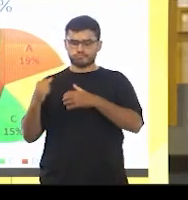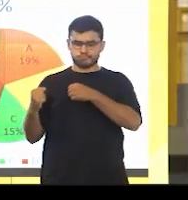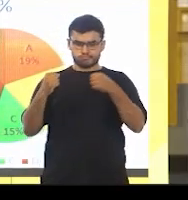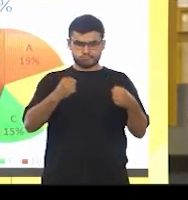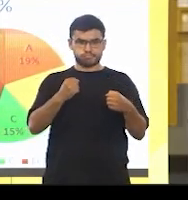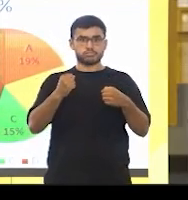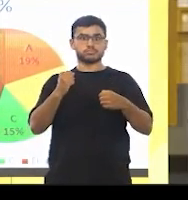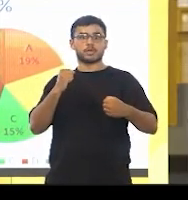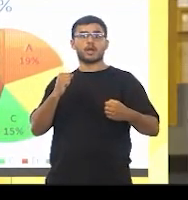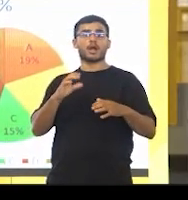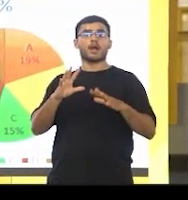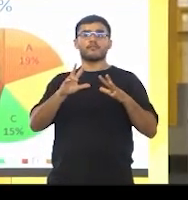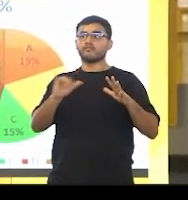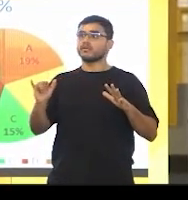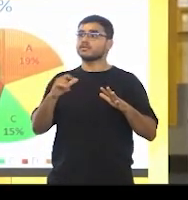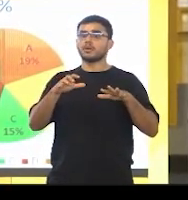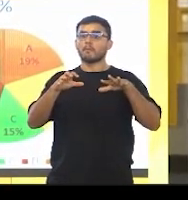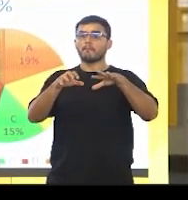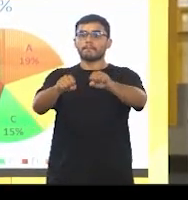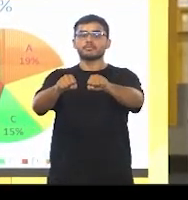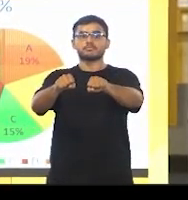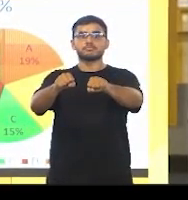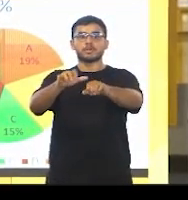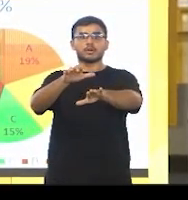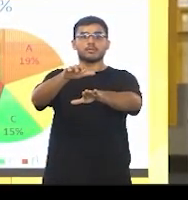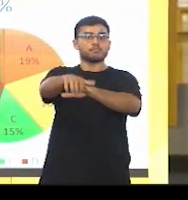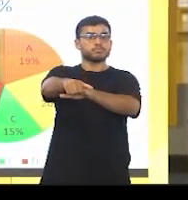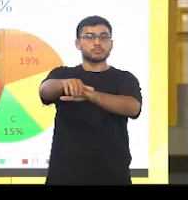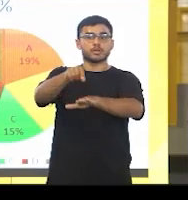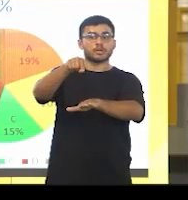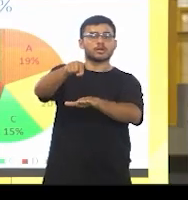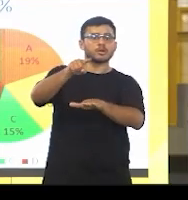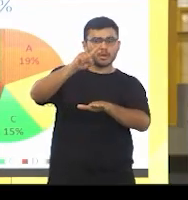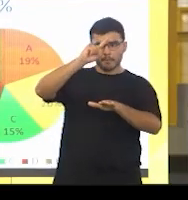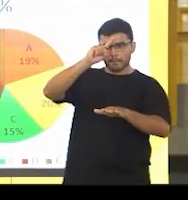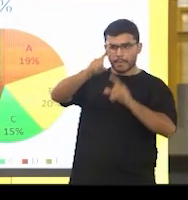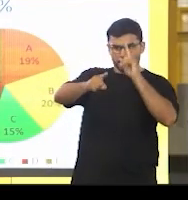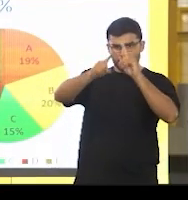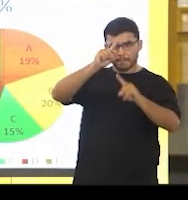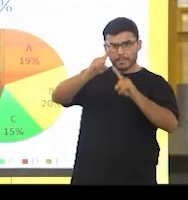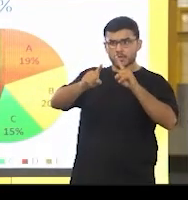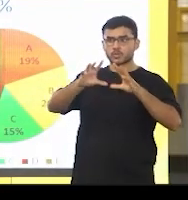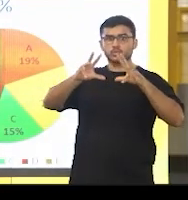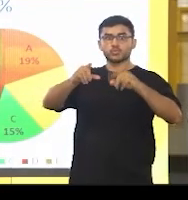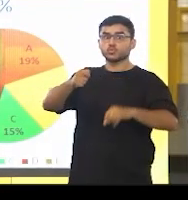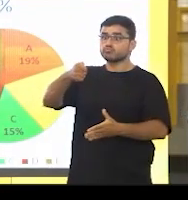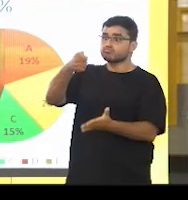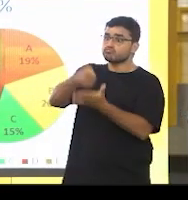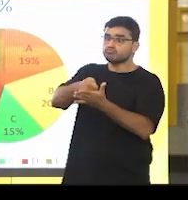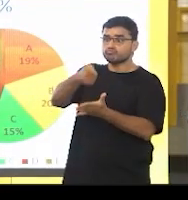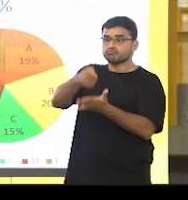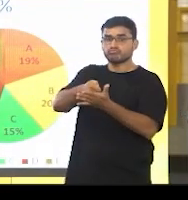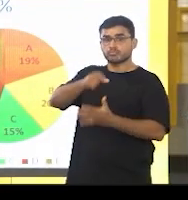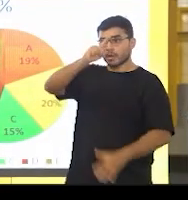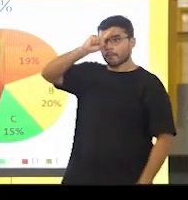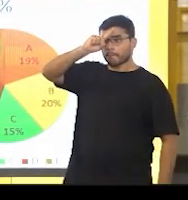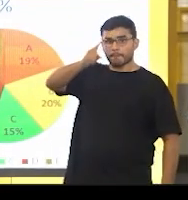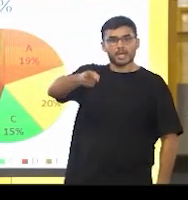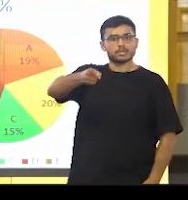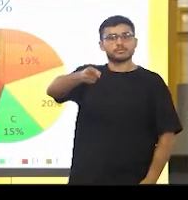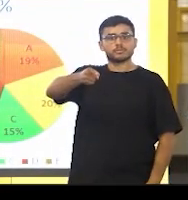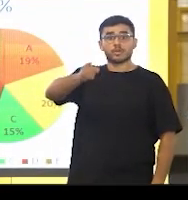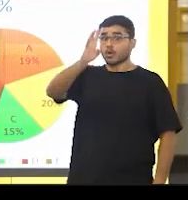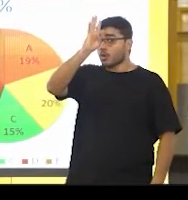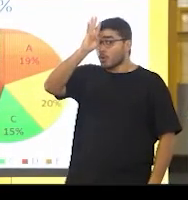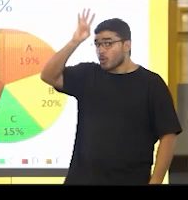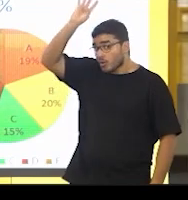poder, quando ele chega em uma determinada região, a forma de dominação é impositiva. Eu chego e digo assim,